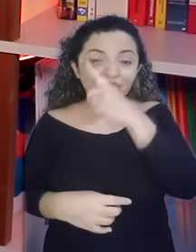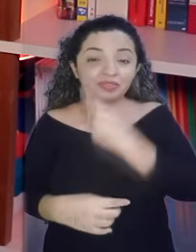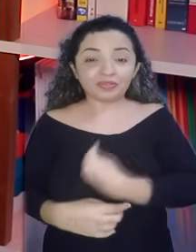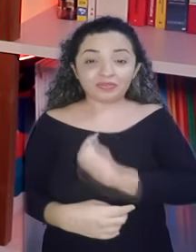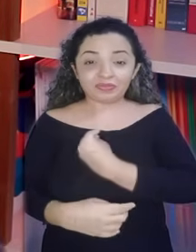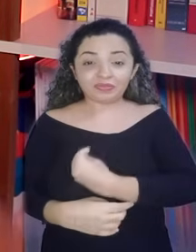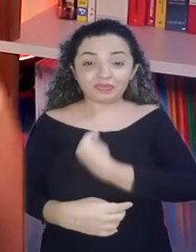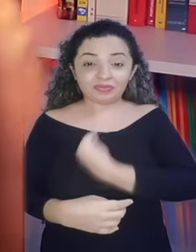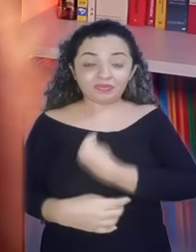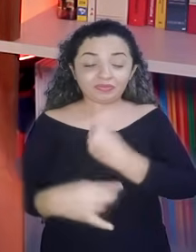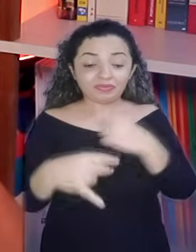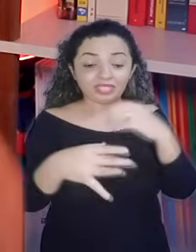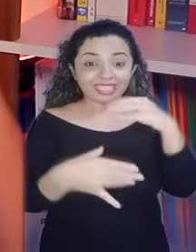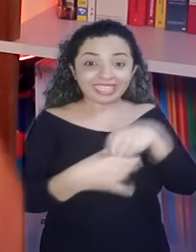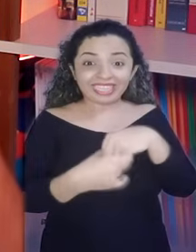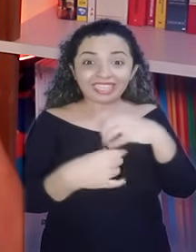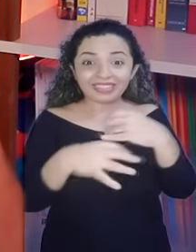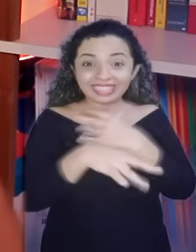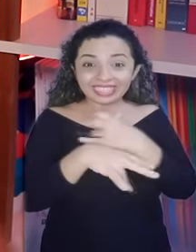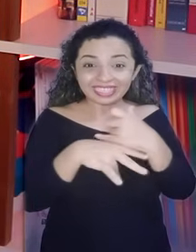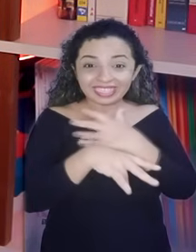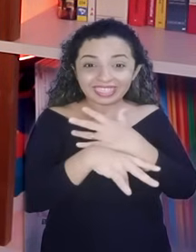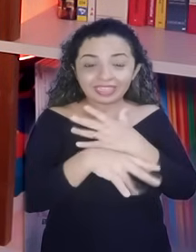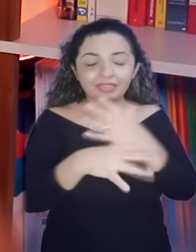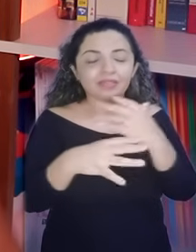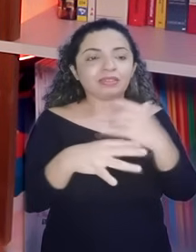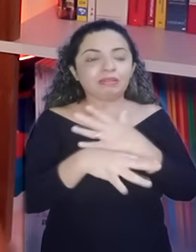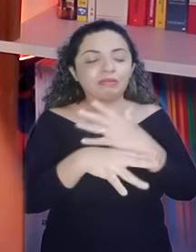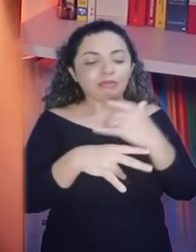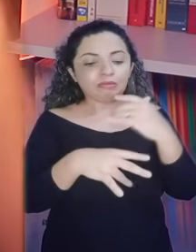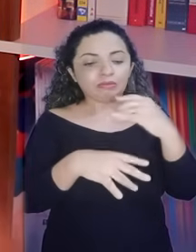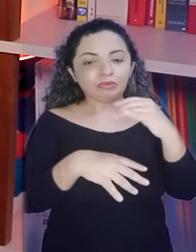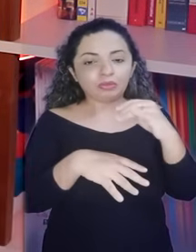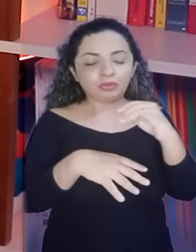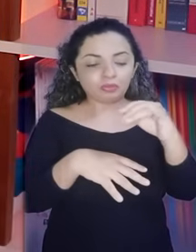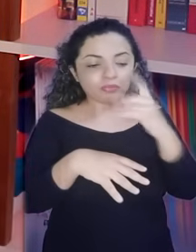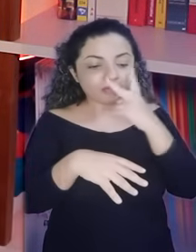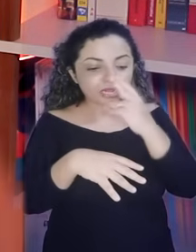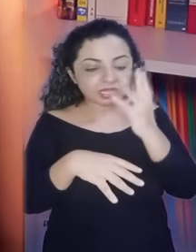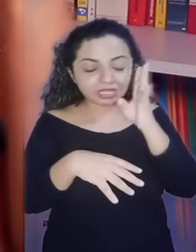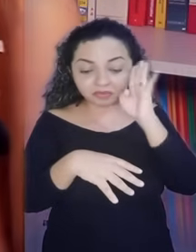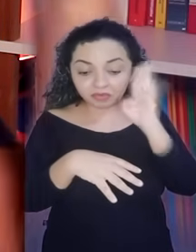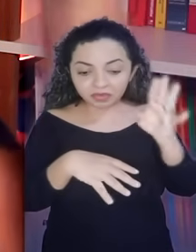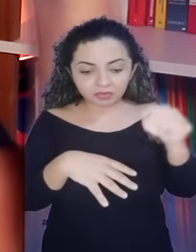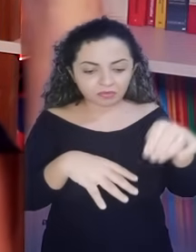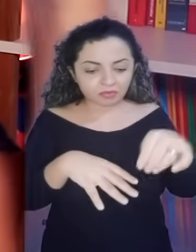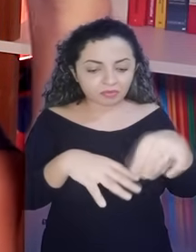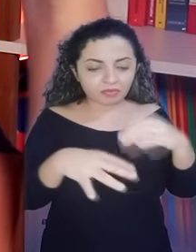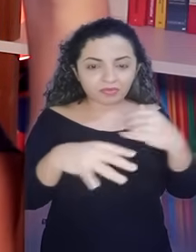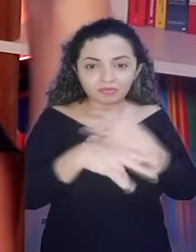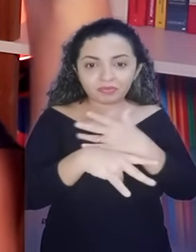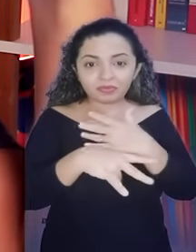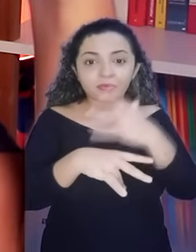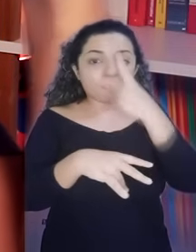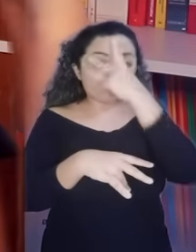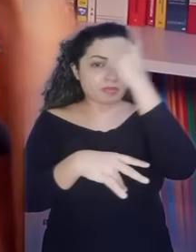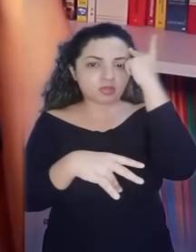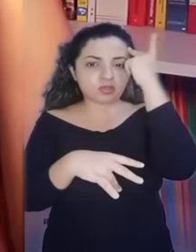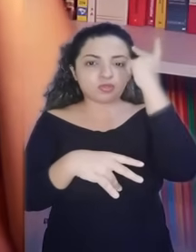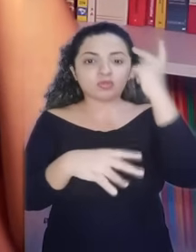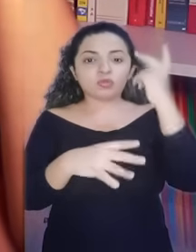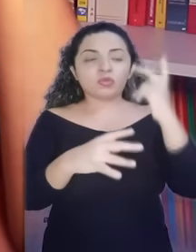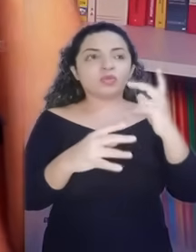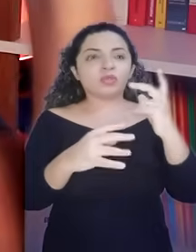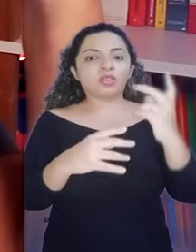viver em centros urbanos, é a estratificação social através de andares, né, de pavimentos, né, em que a elite social